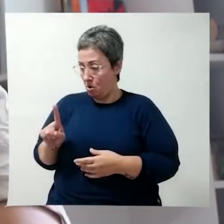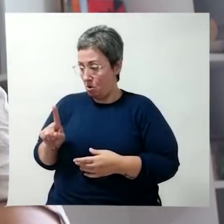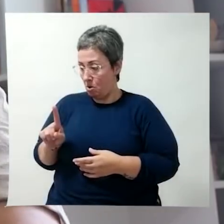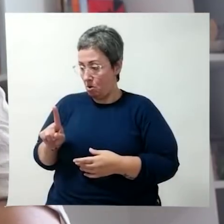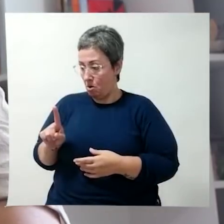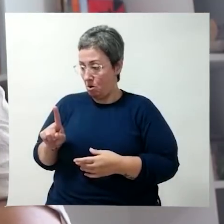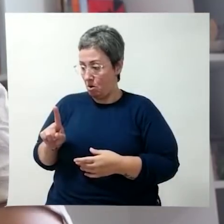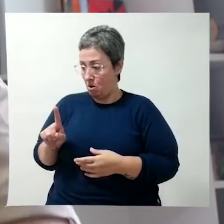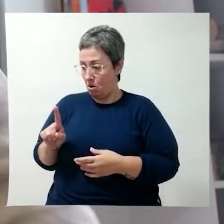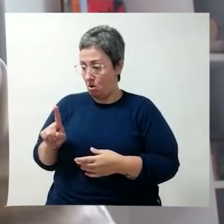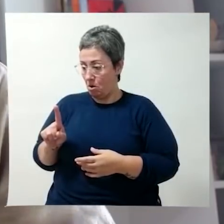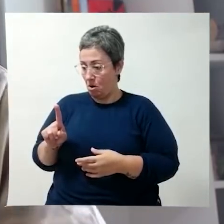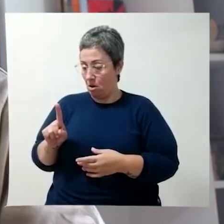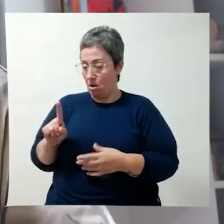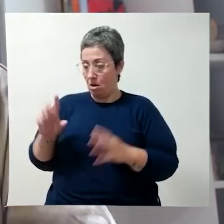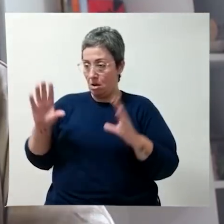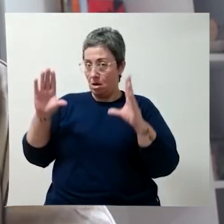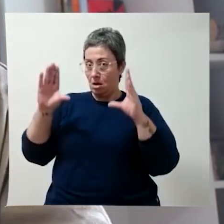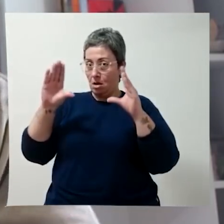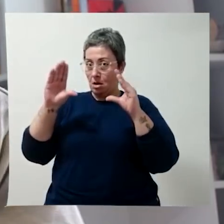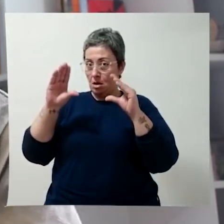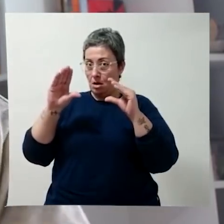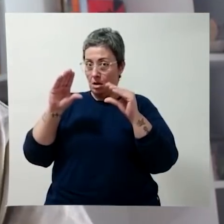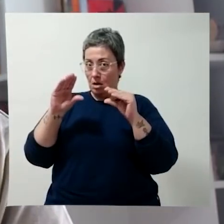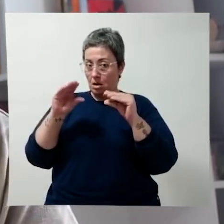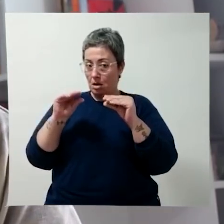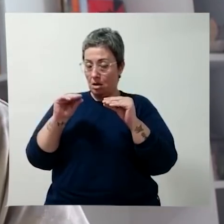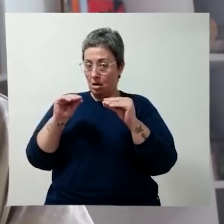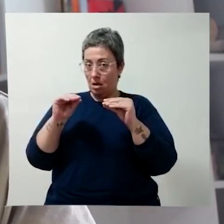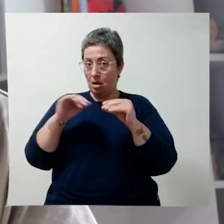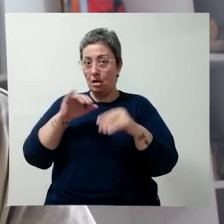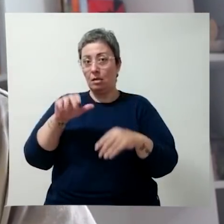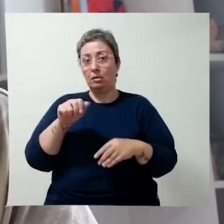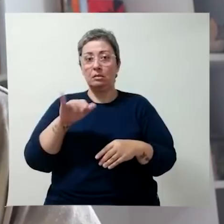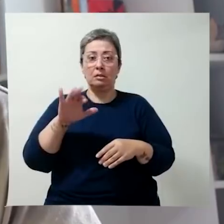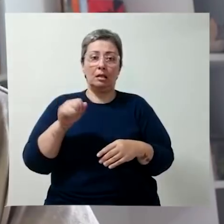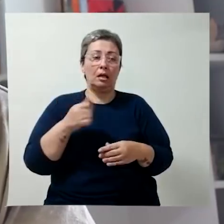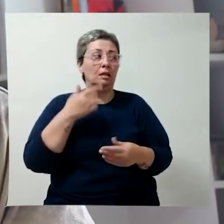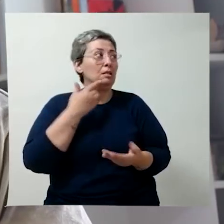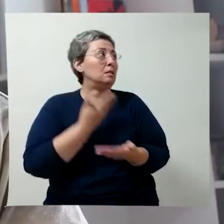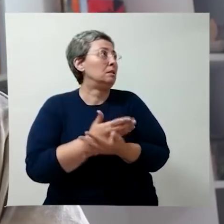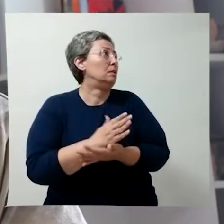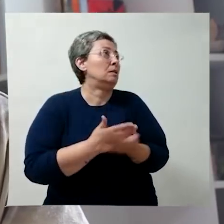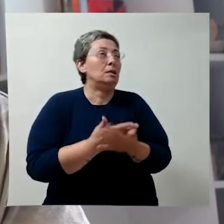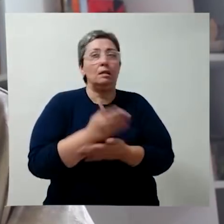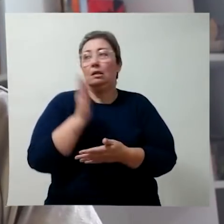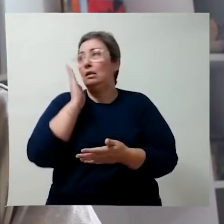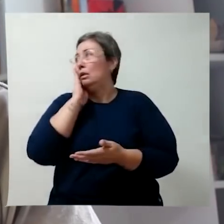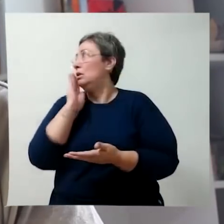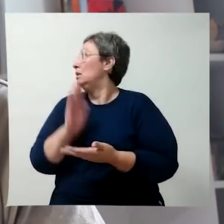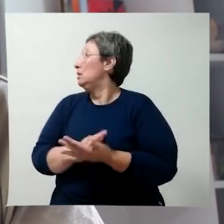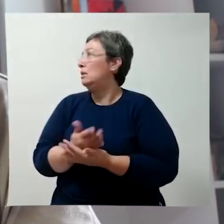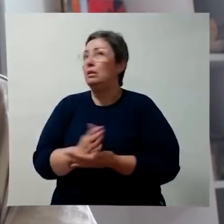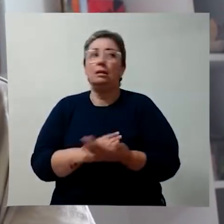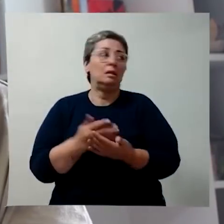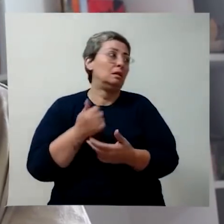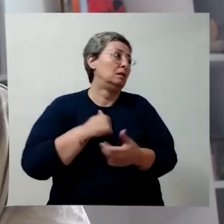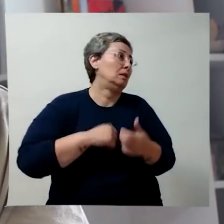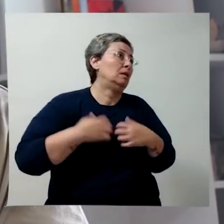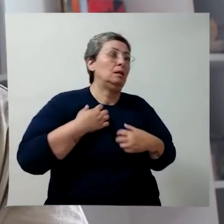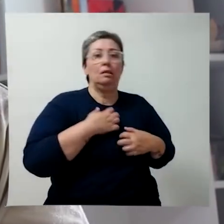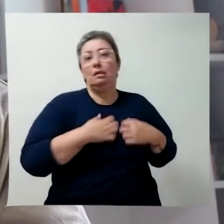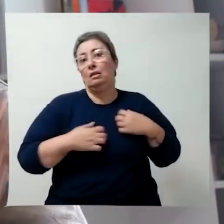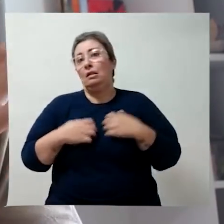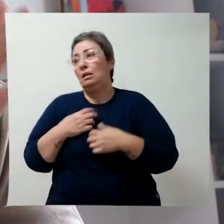não! Naquela noite, Jaciara nem conseguiu dormir, de tão angustiada que